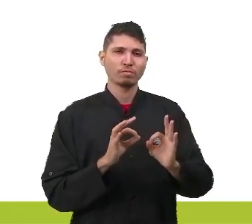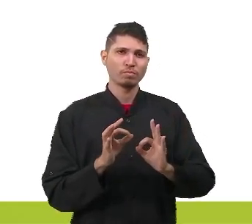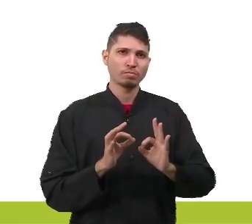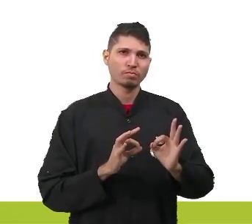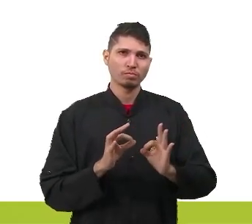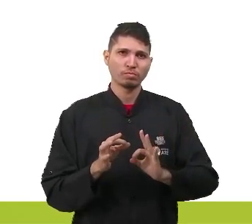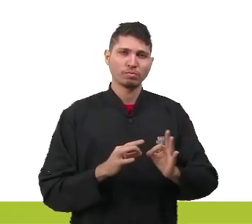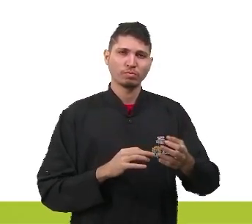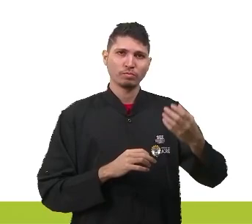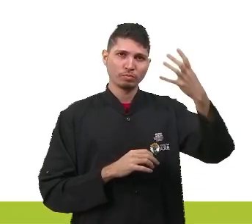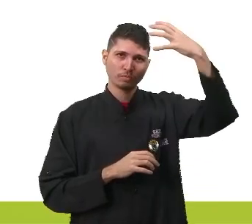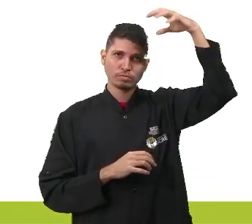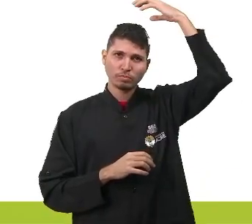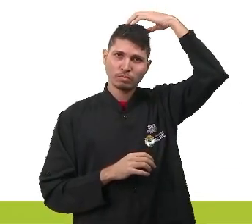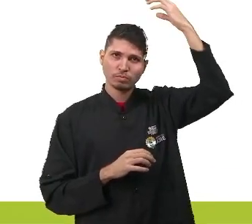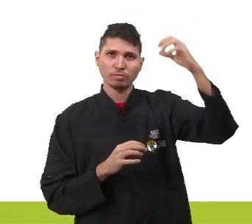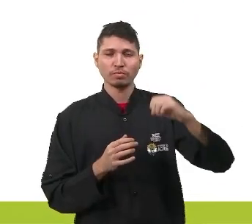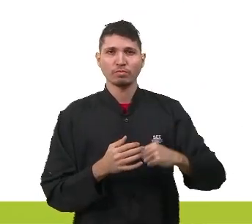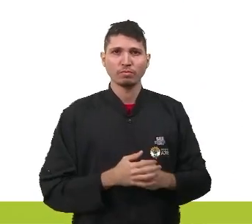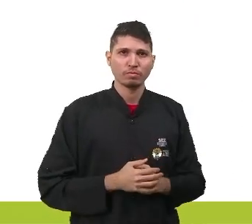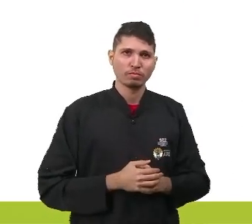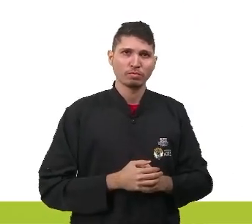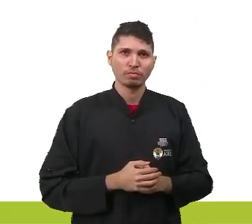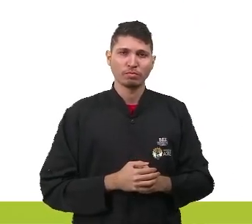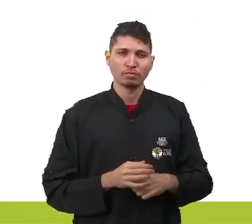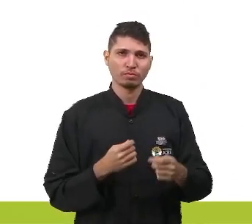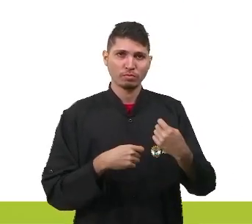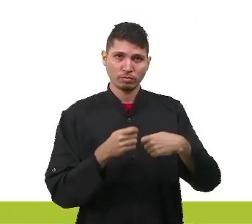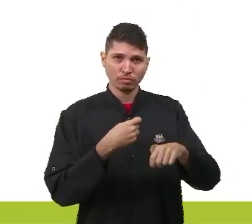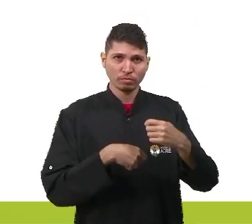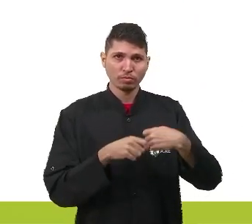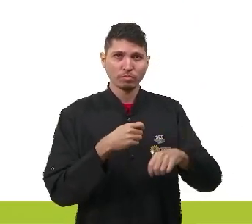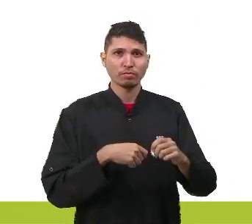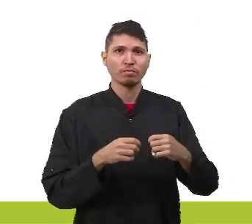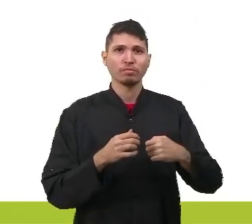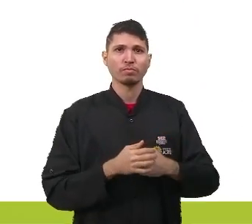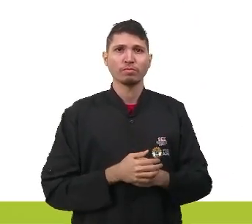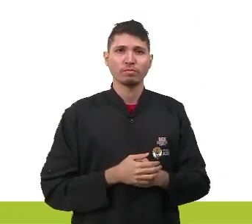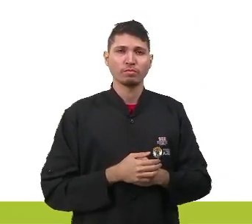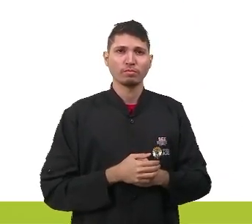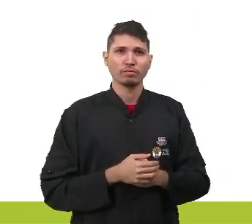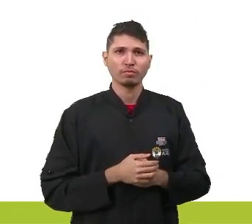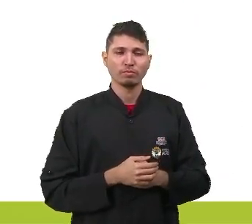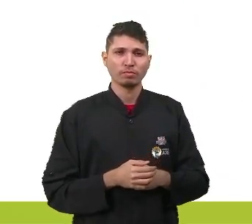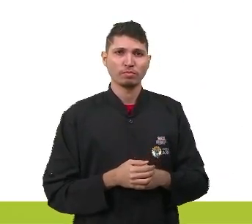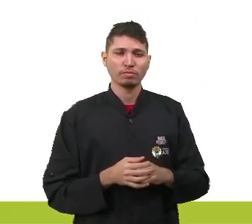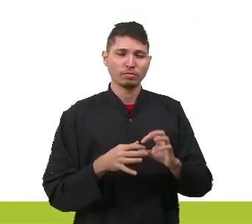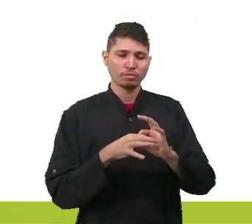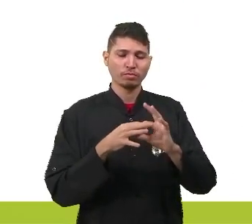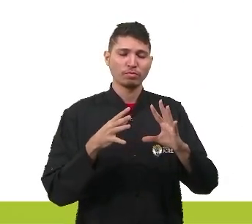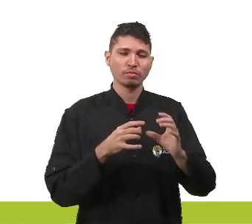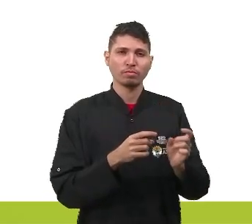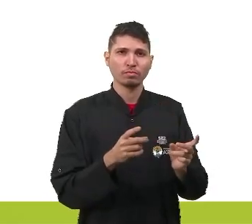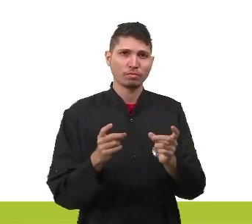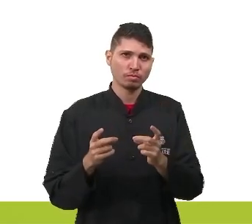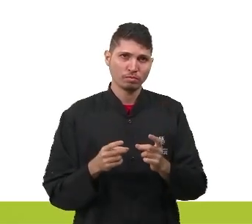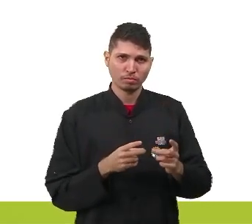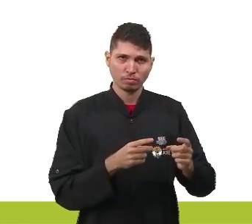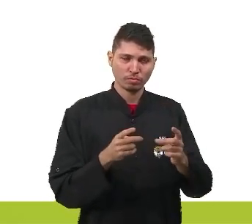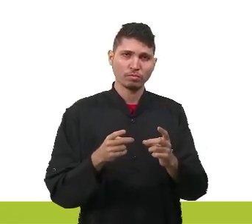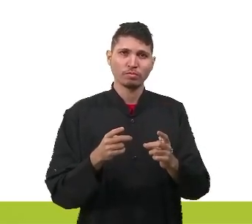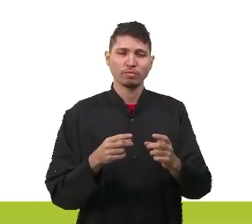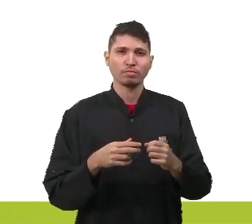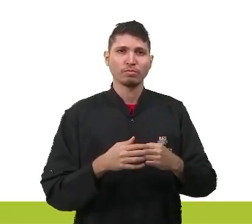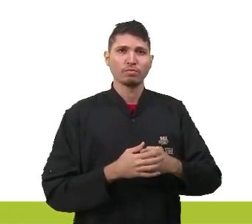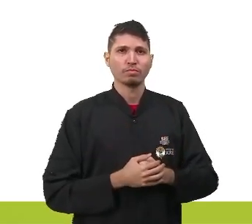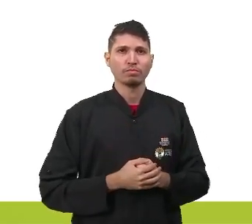do liberalismo econômico, a principal característica é a livre concorrência, o livre mercado, a liberdade econômica,